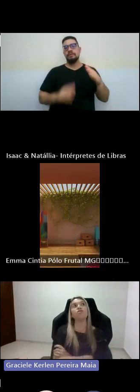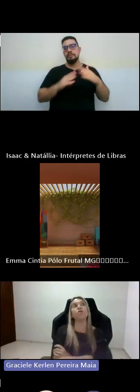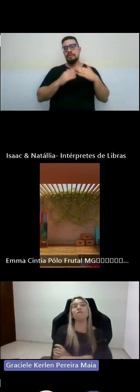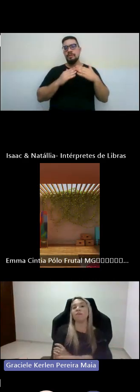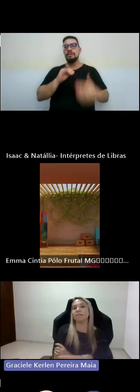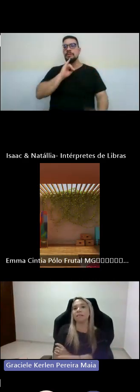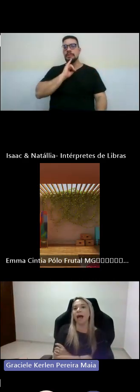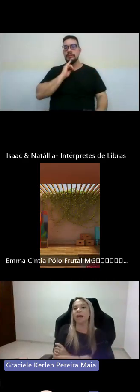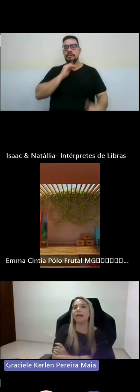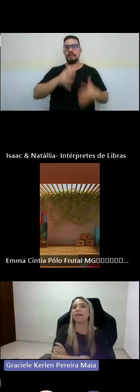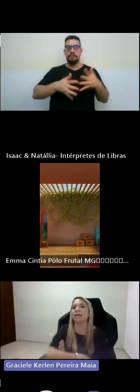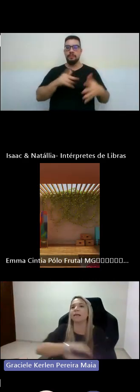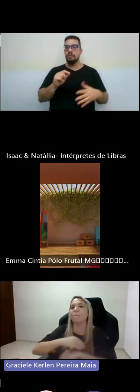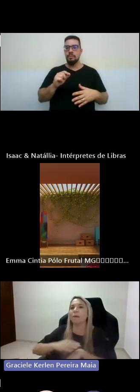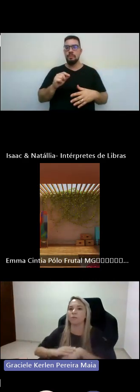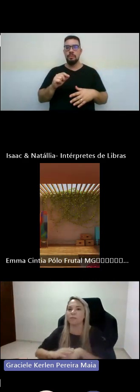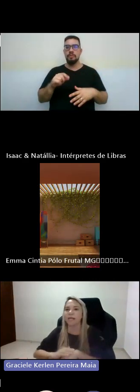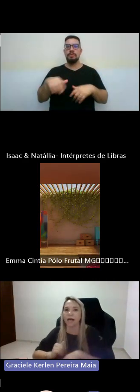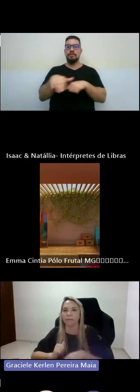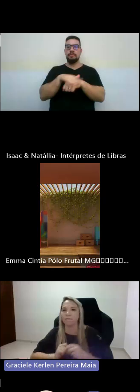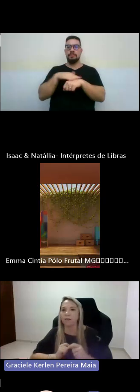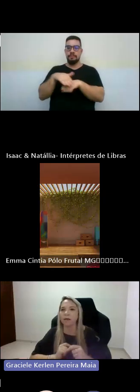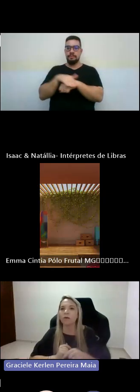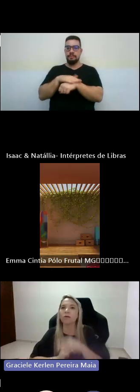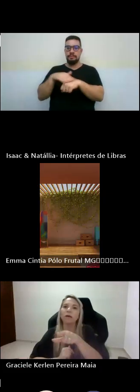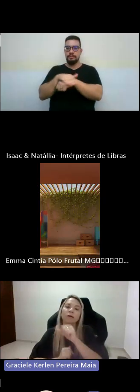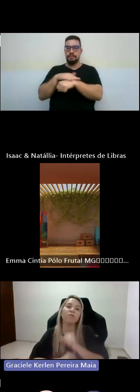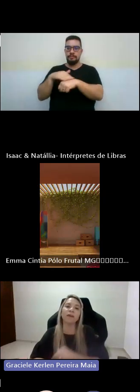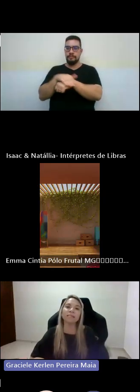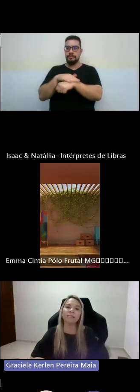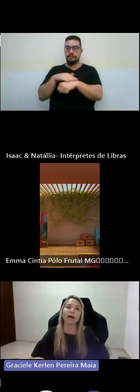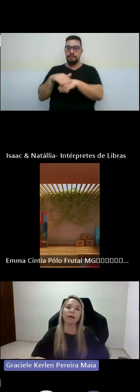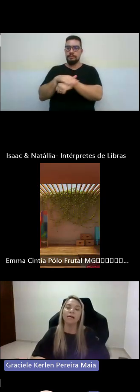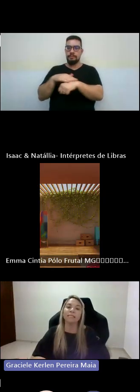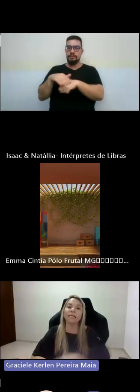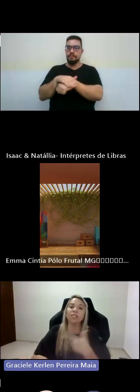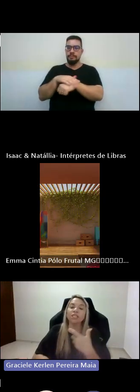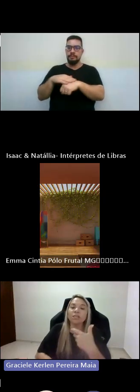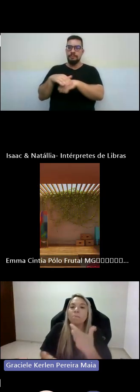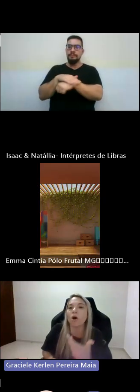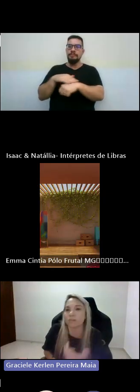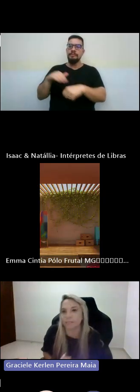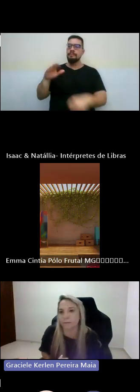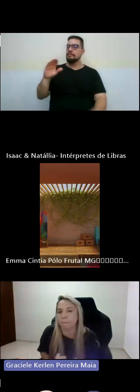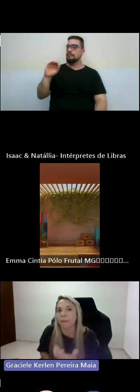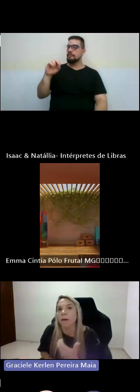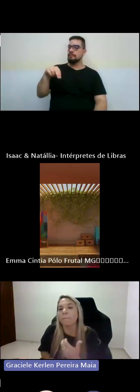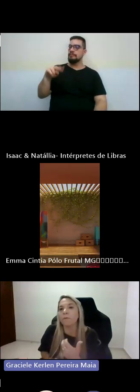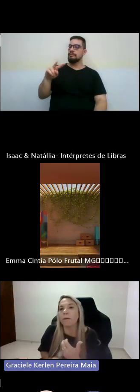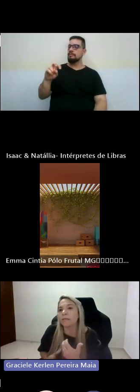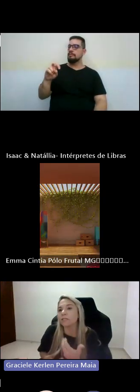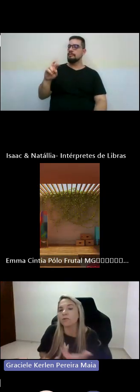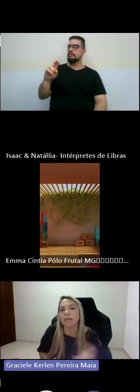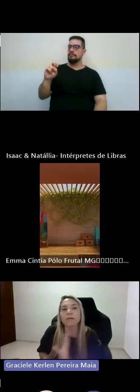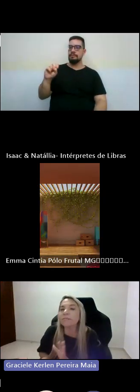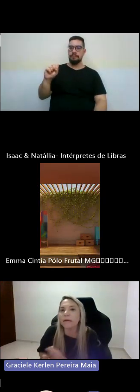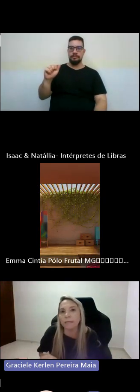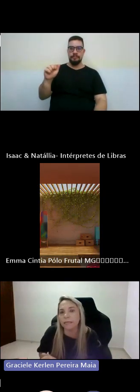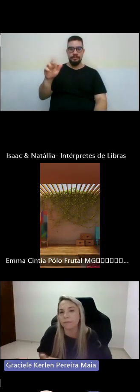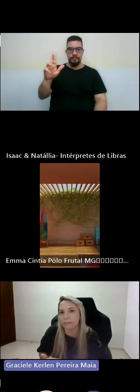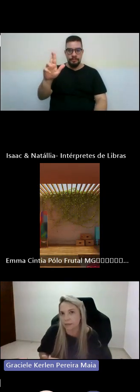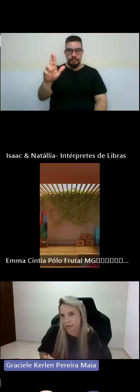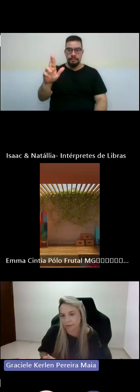sinal de conversar. Aquele que é na mão, Isaac. Conversar. Se a gente mostra para uma pessoa que